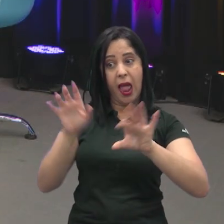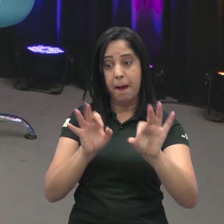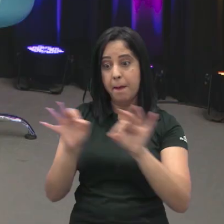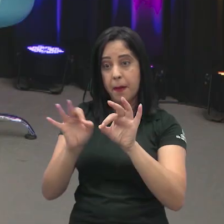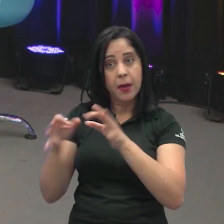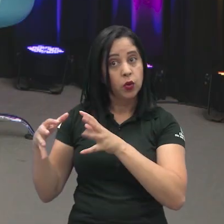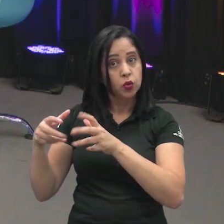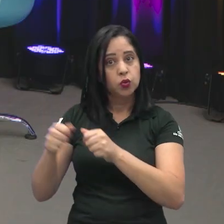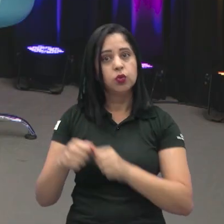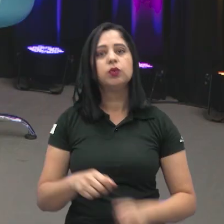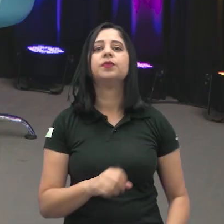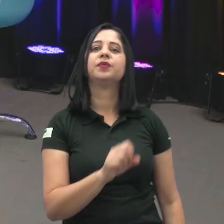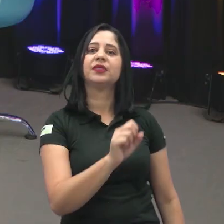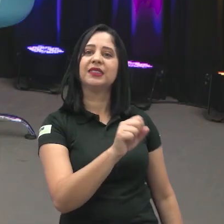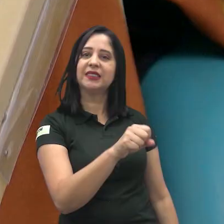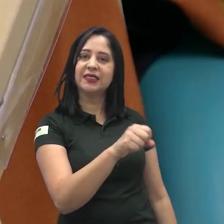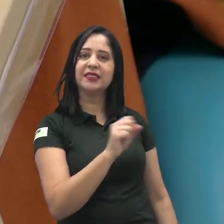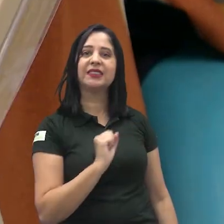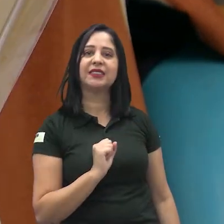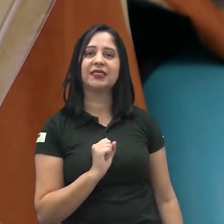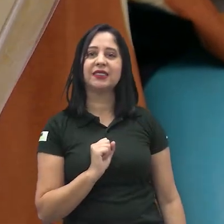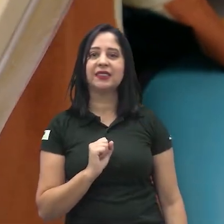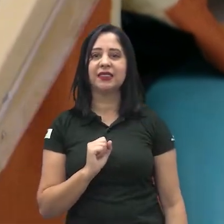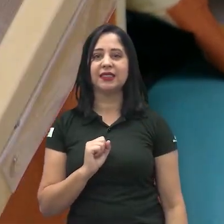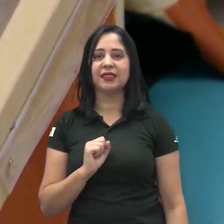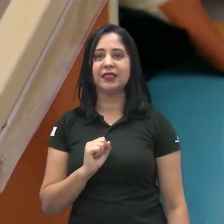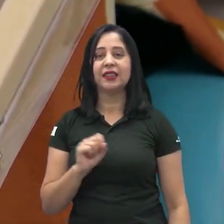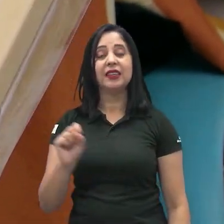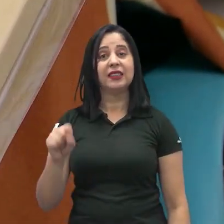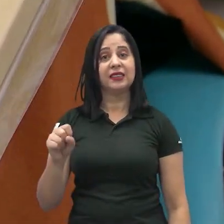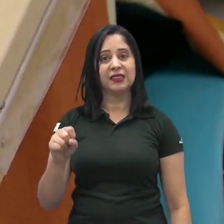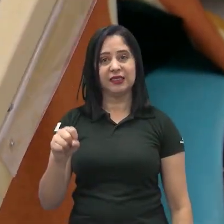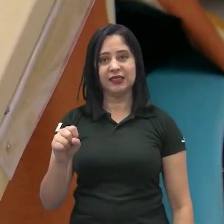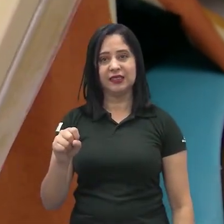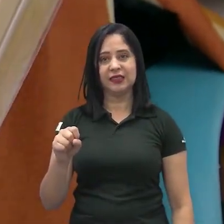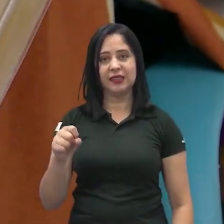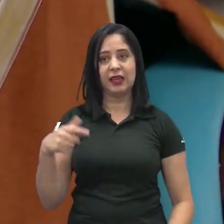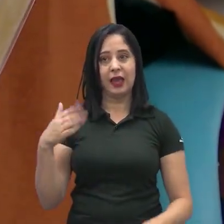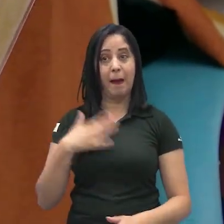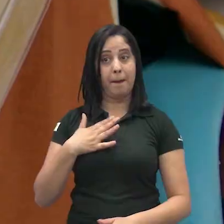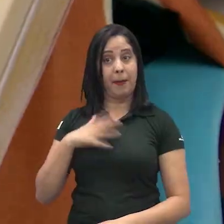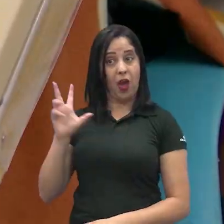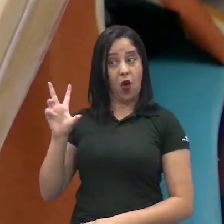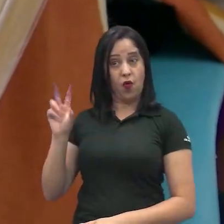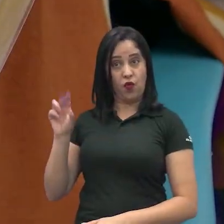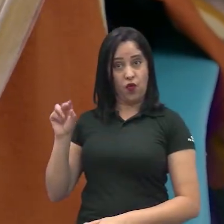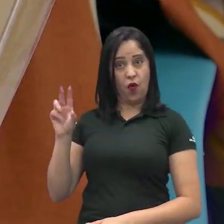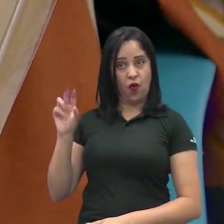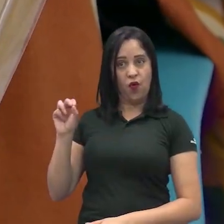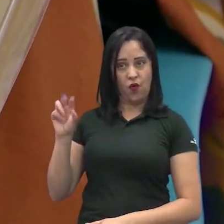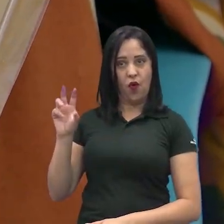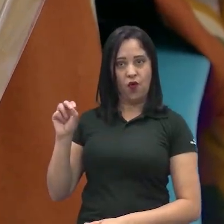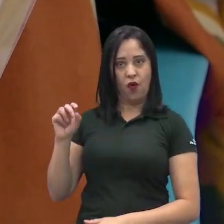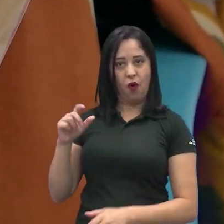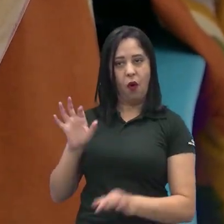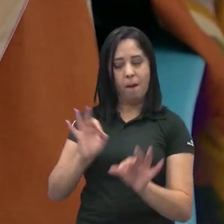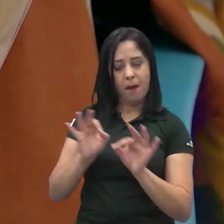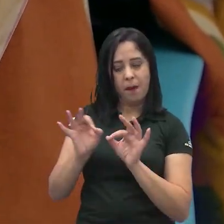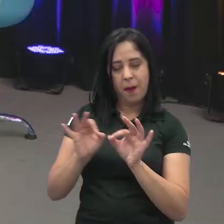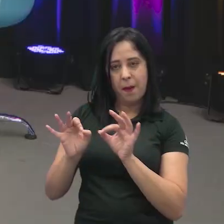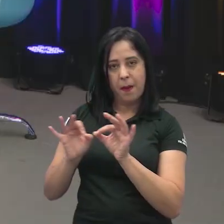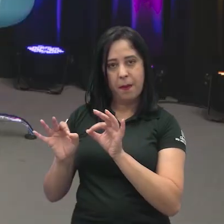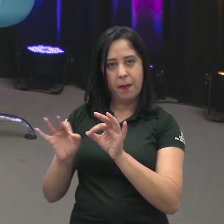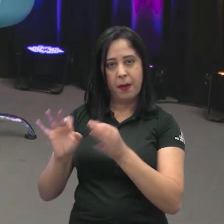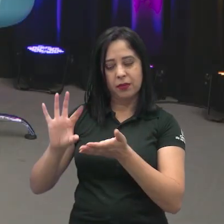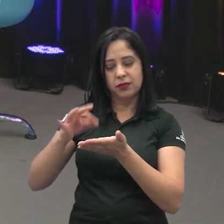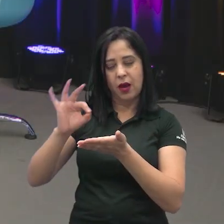Ela produziu, gente, tudo isso, né, Márcia? Exatamente. E na verdade é uma toalhinha da avó dela. É um trabalho que a minha avó fez e